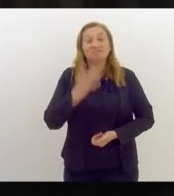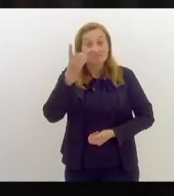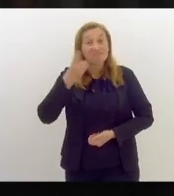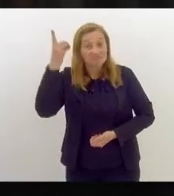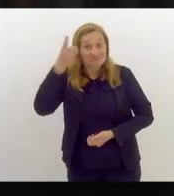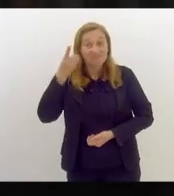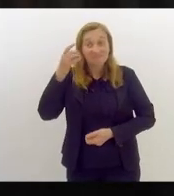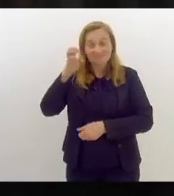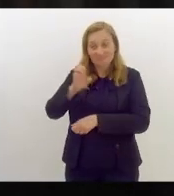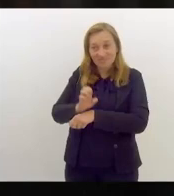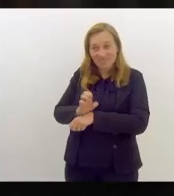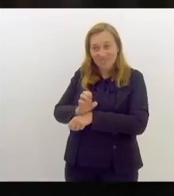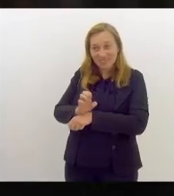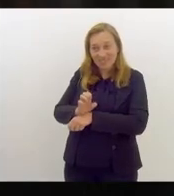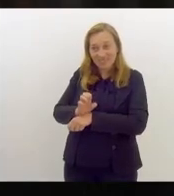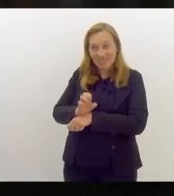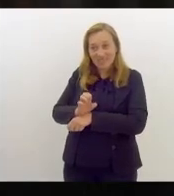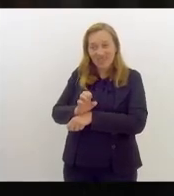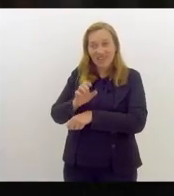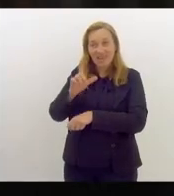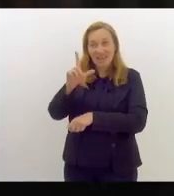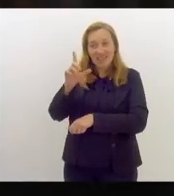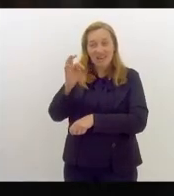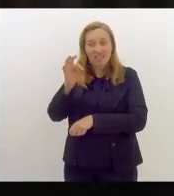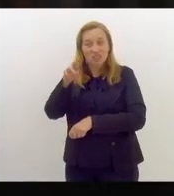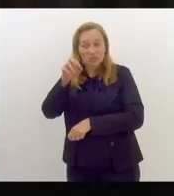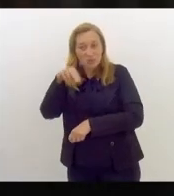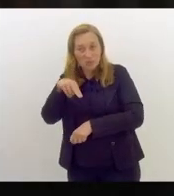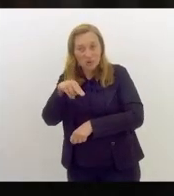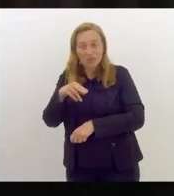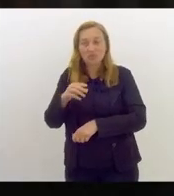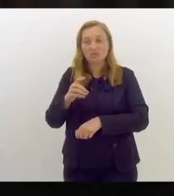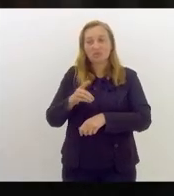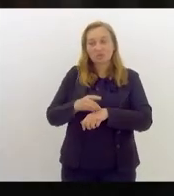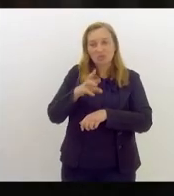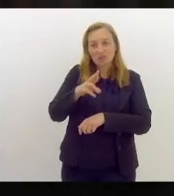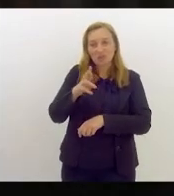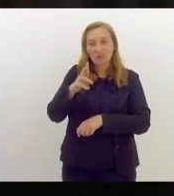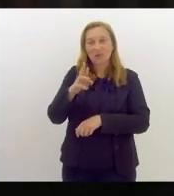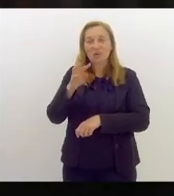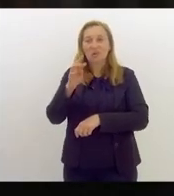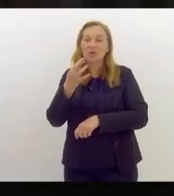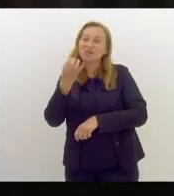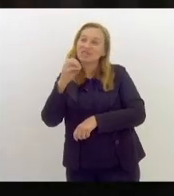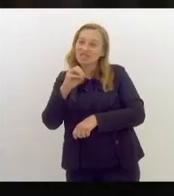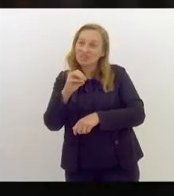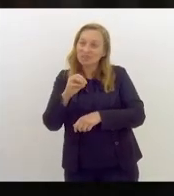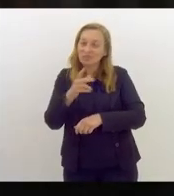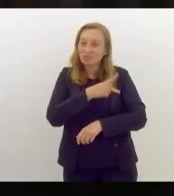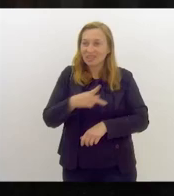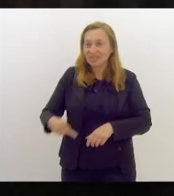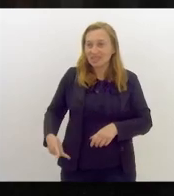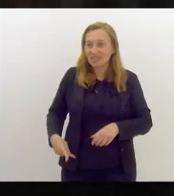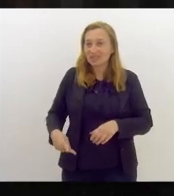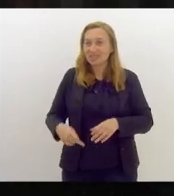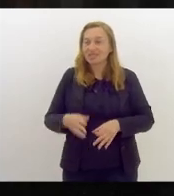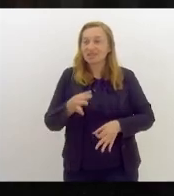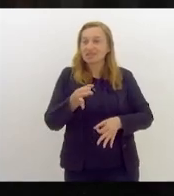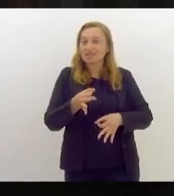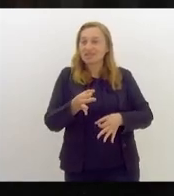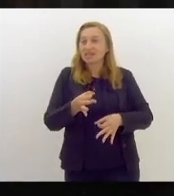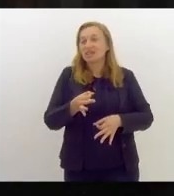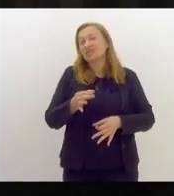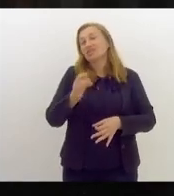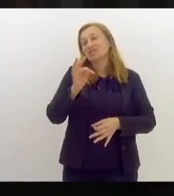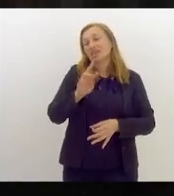estadual Wellington José Dr Rodrigo Melo do Nascimento presidente do Tribunal de Contas do Estado do Rio de Janeiro